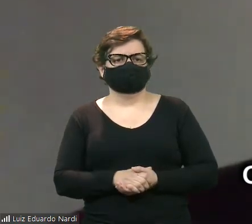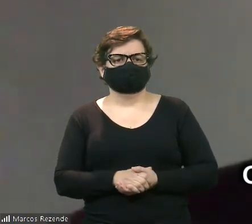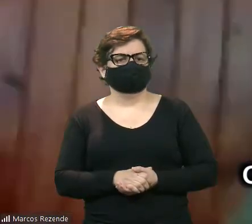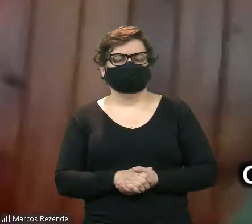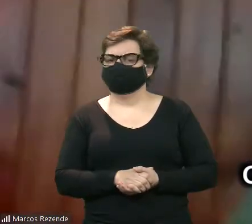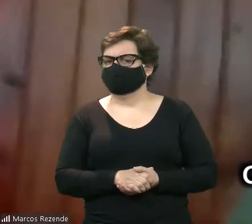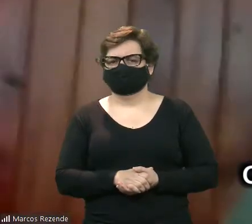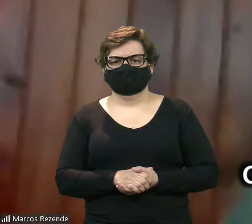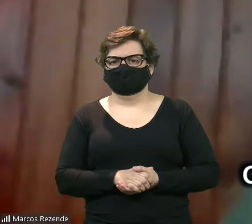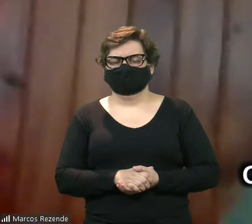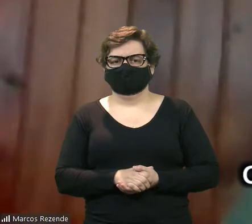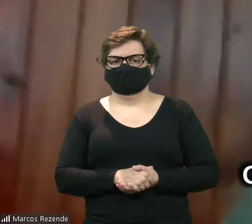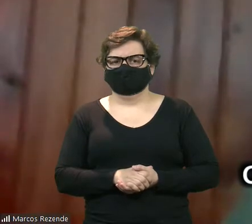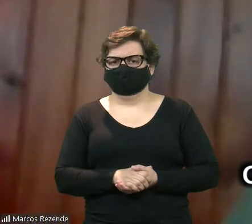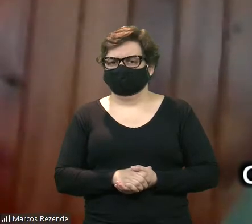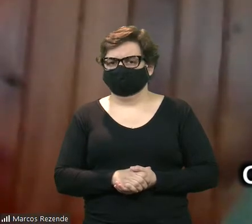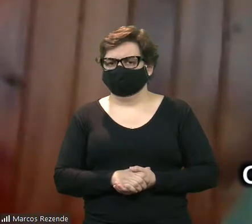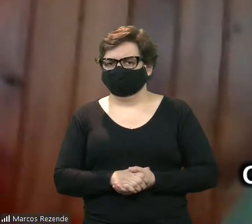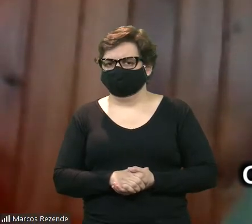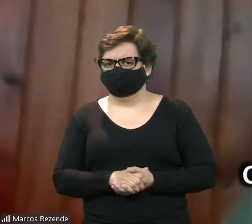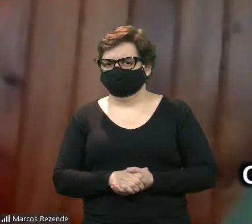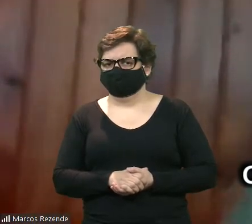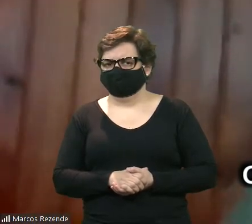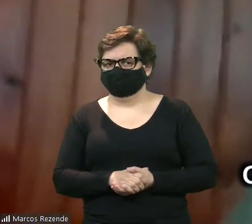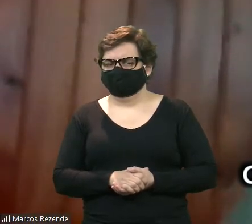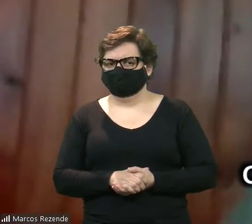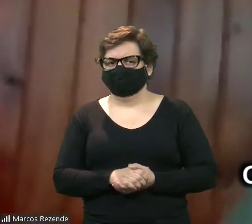O projeto vencido? Está em segundo, não é?